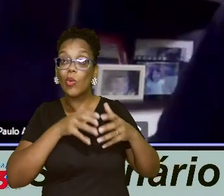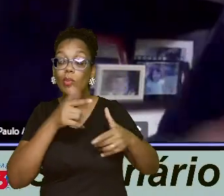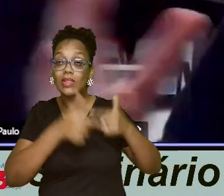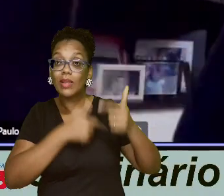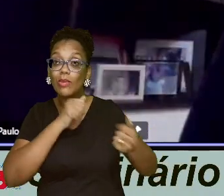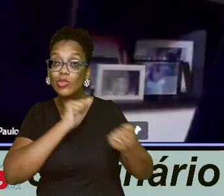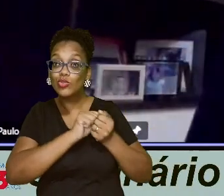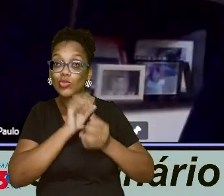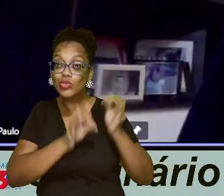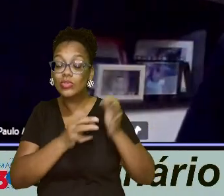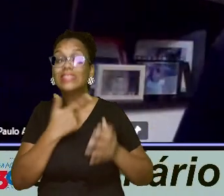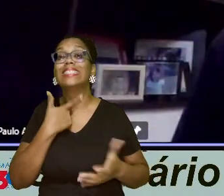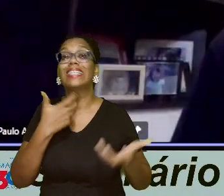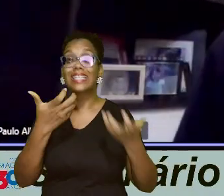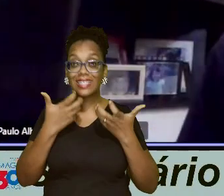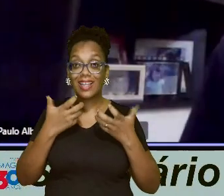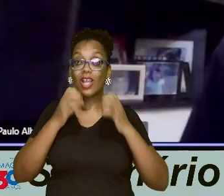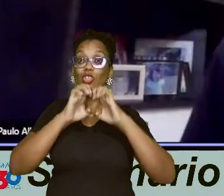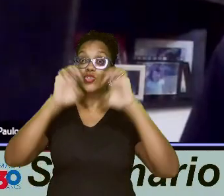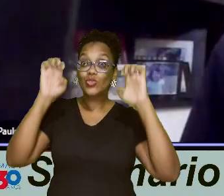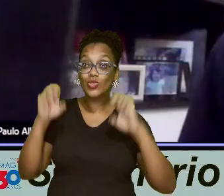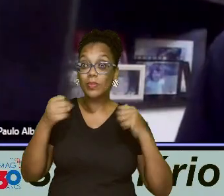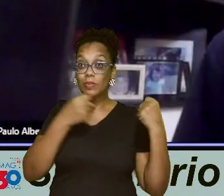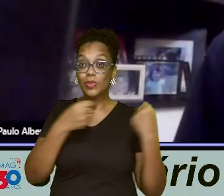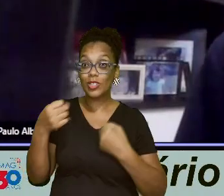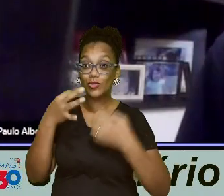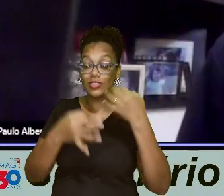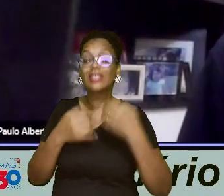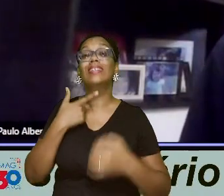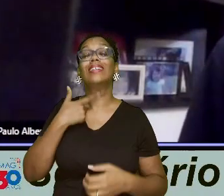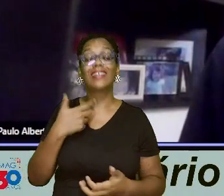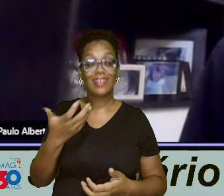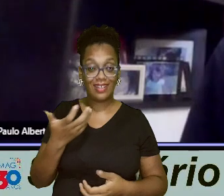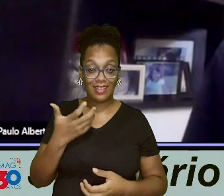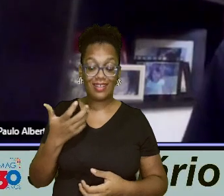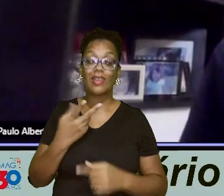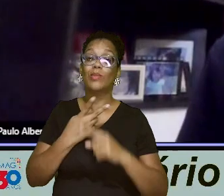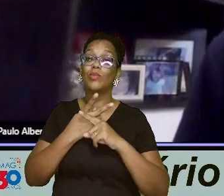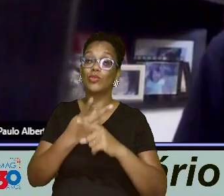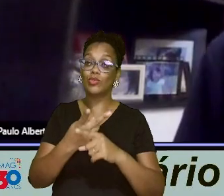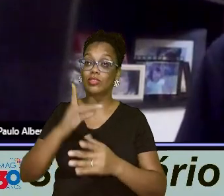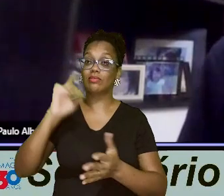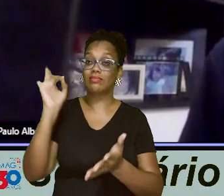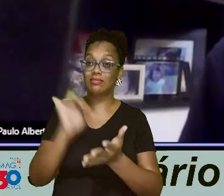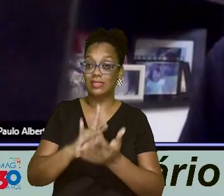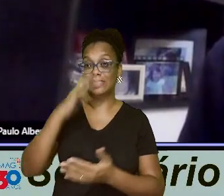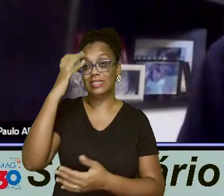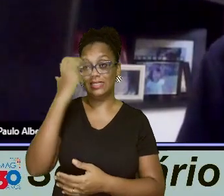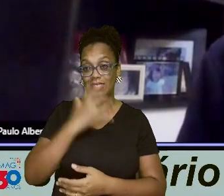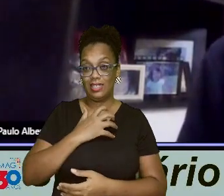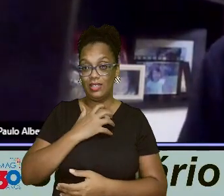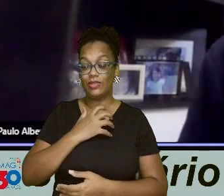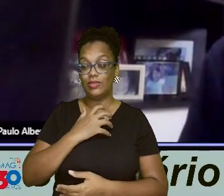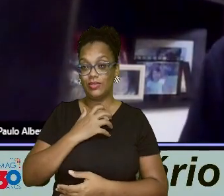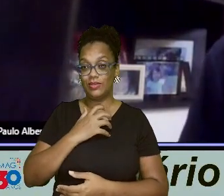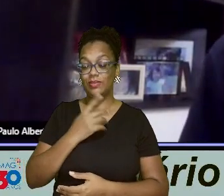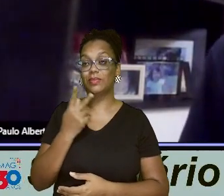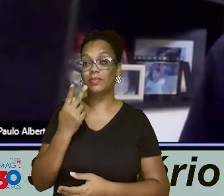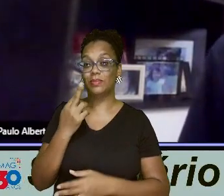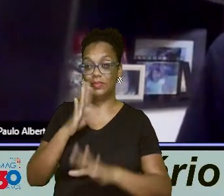a estrutura do Poder Judiciário quer. É isso que se busca, uma tutela jurisdicional efetiva e célere. E esse precedente traz